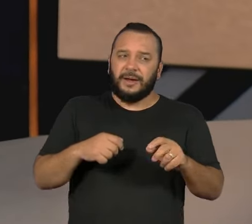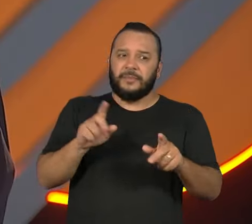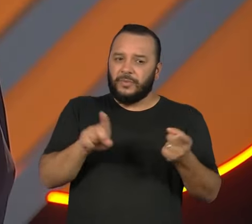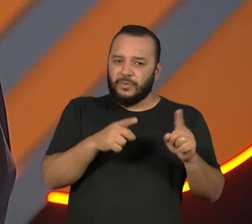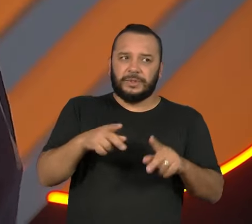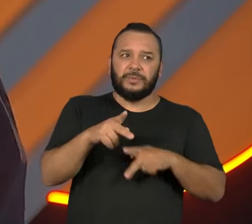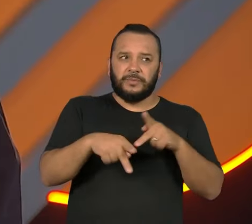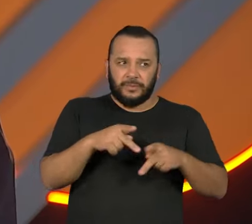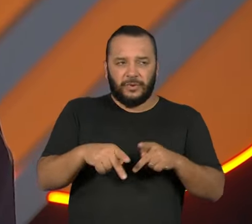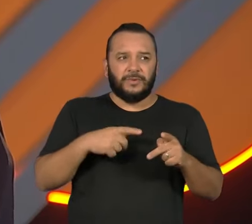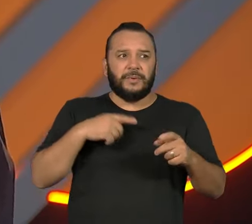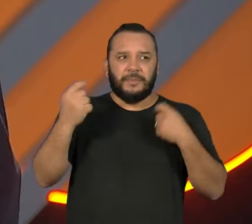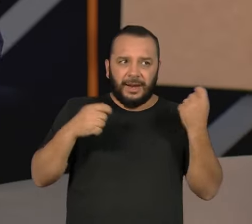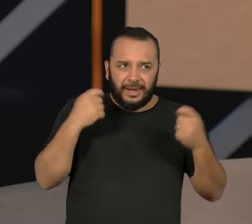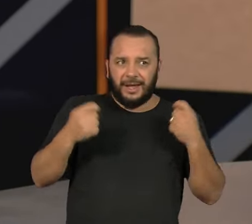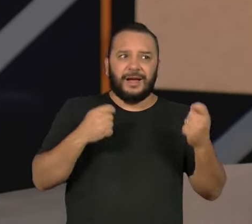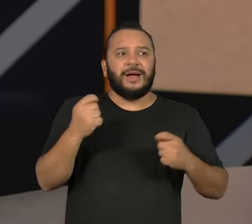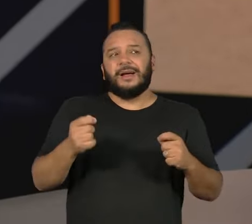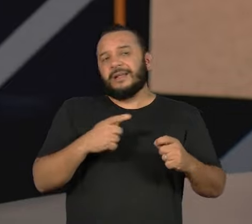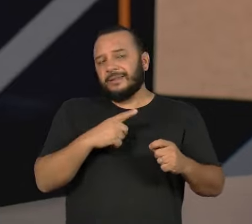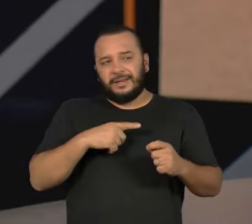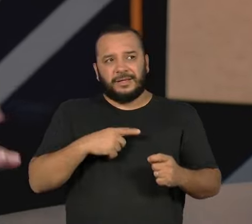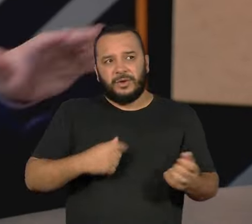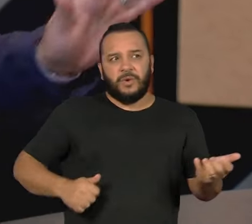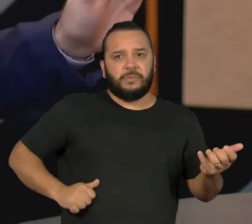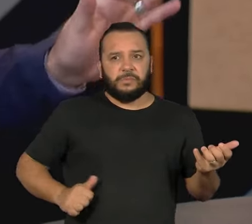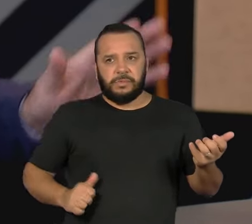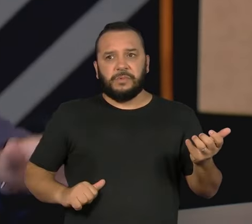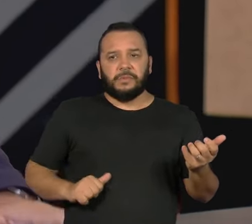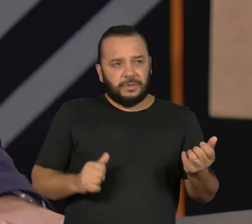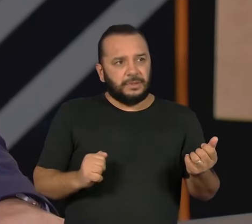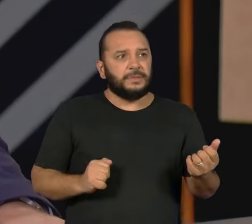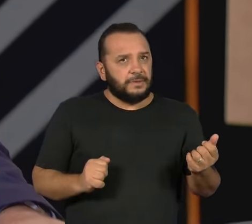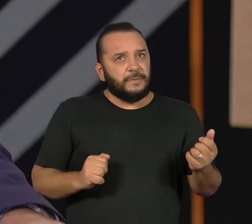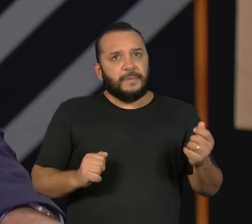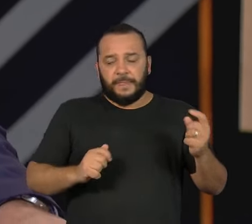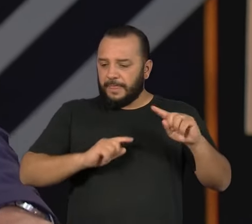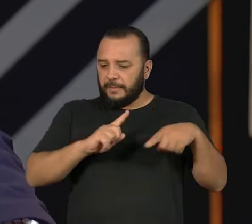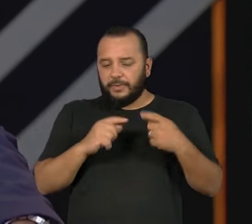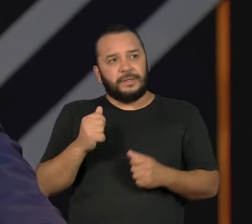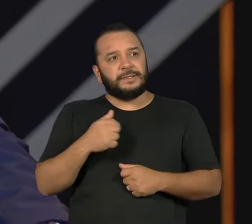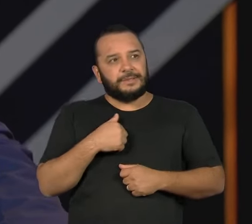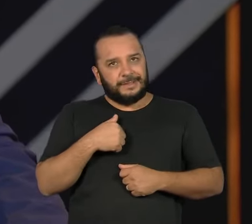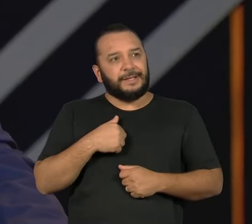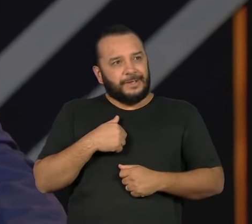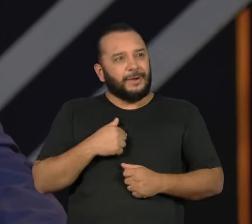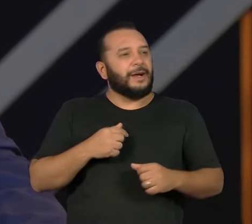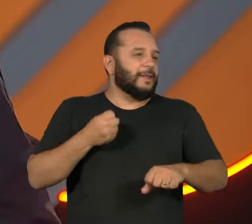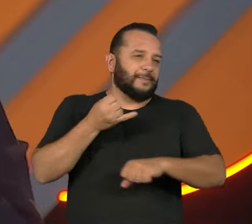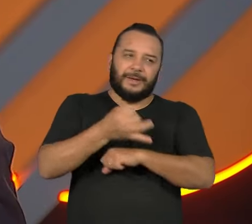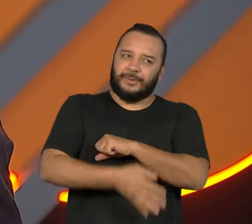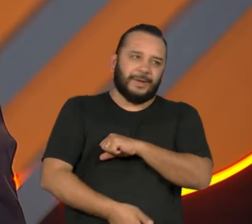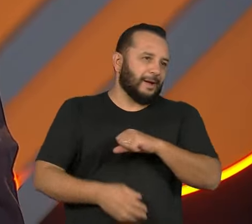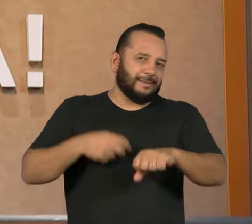tocar em boate, aí comecei a tocar contrabaixo. Aí eu fui pro... me tornei um criminoso da música.